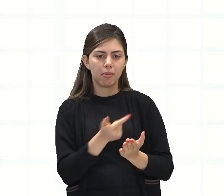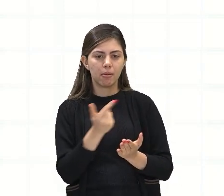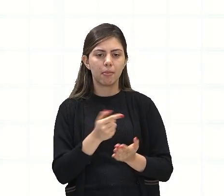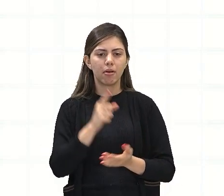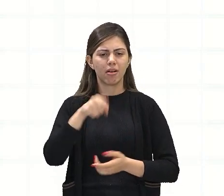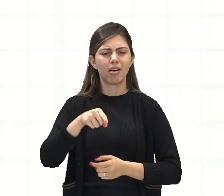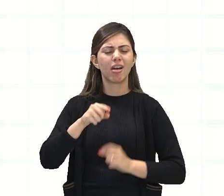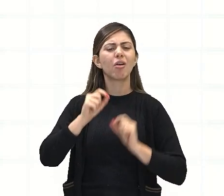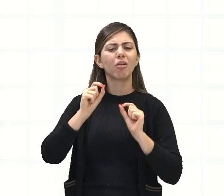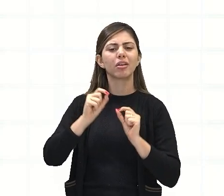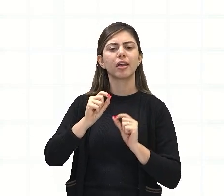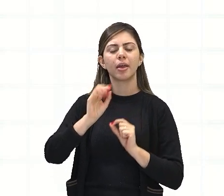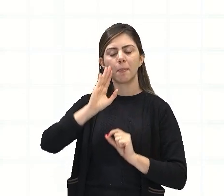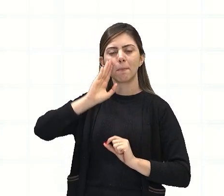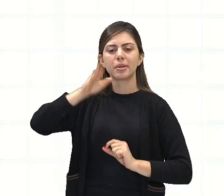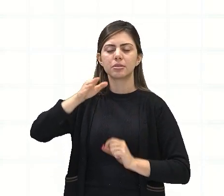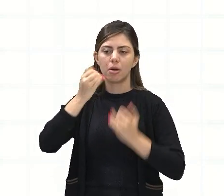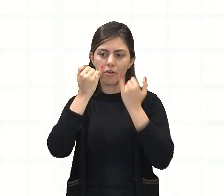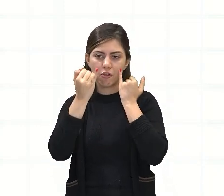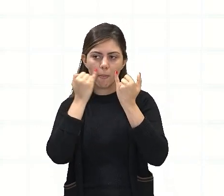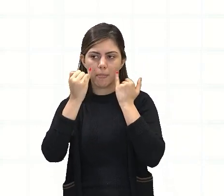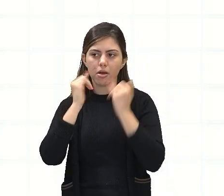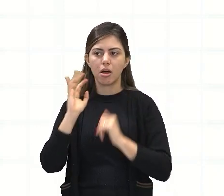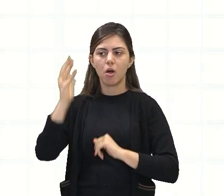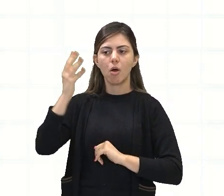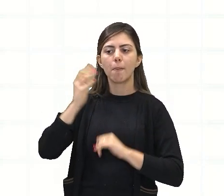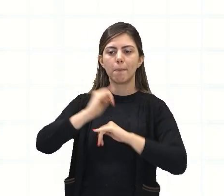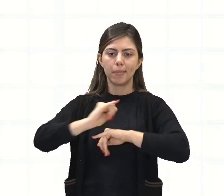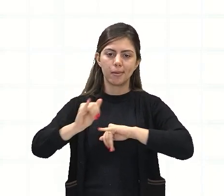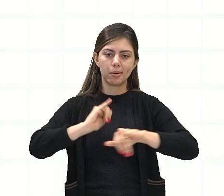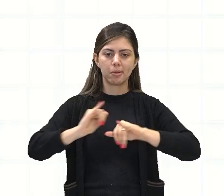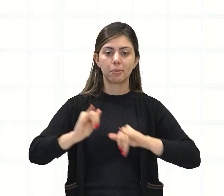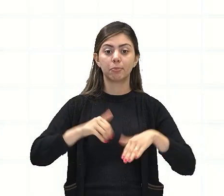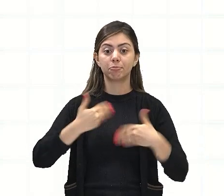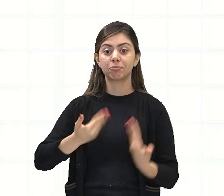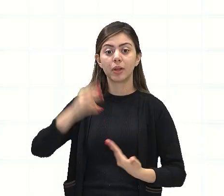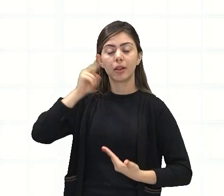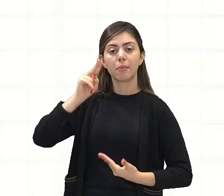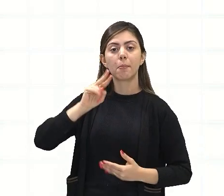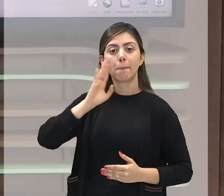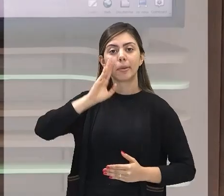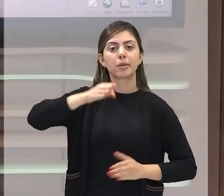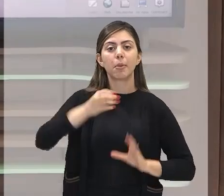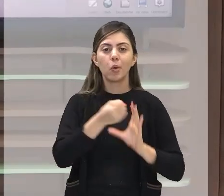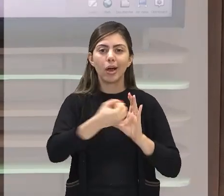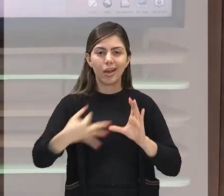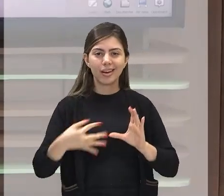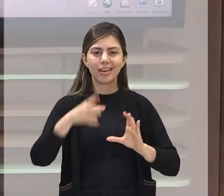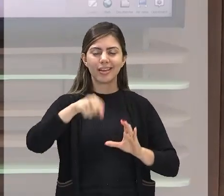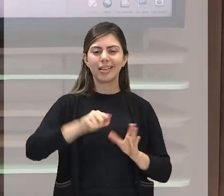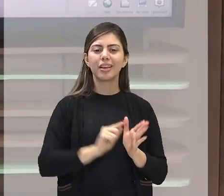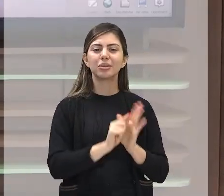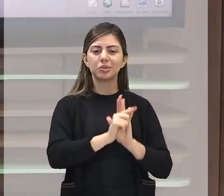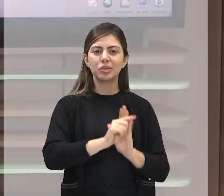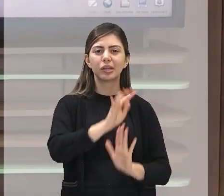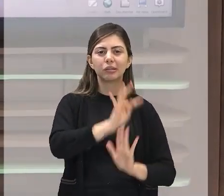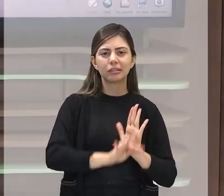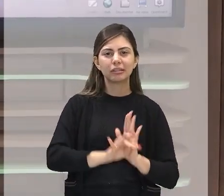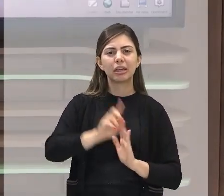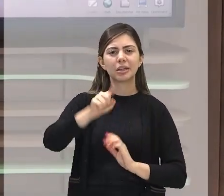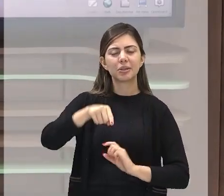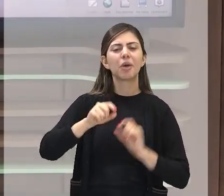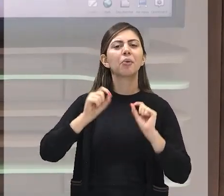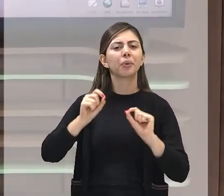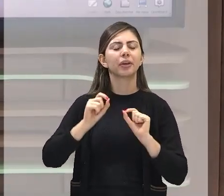cunho informativo. Lembrando que a principal característica dos gêneros textuais